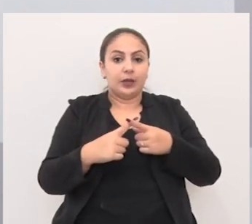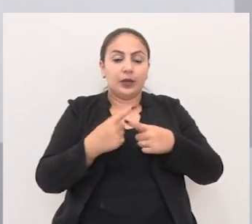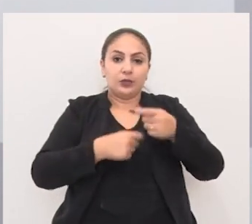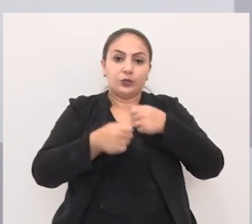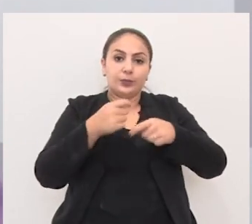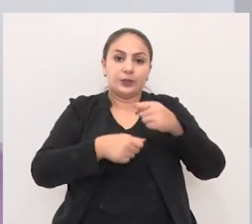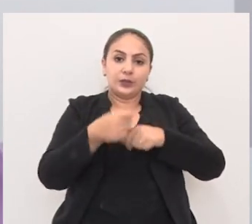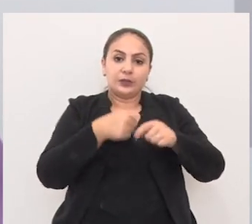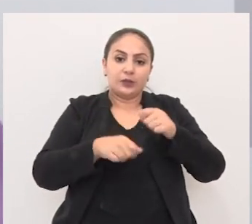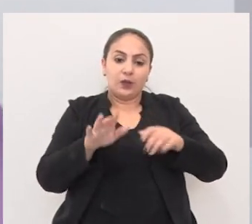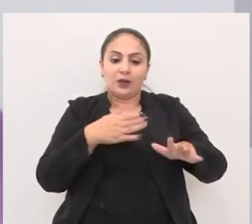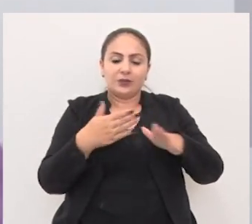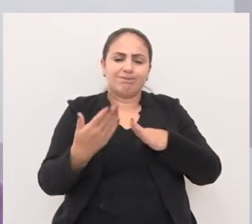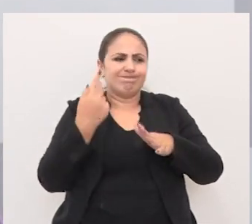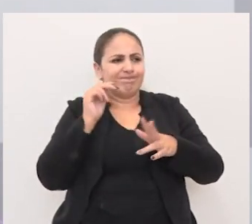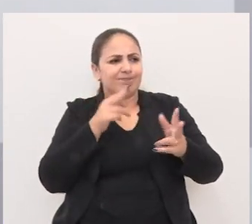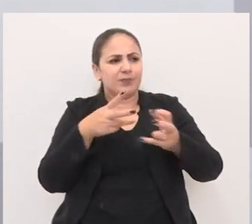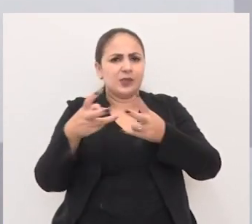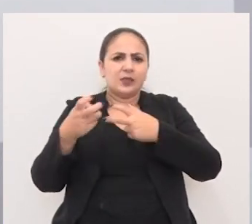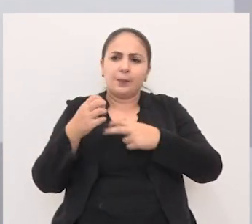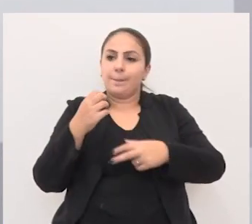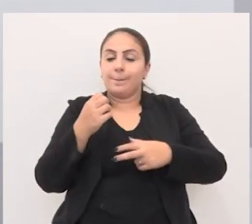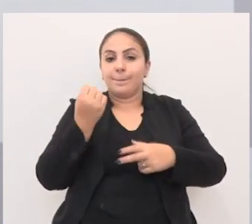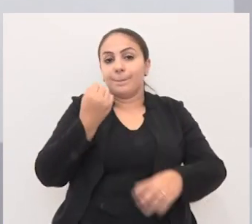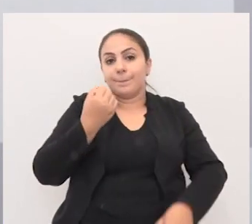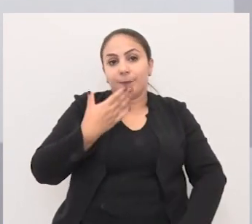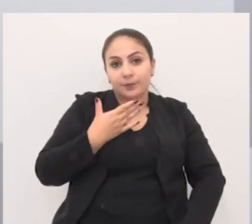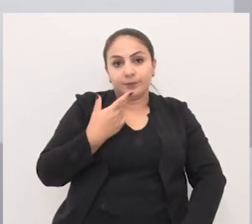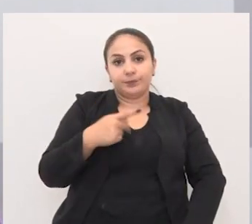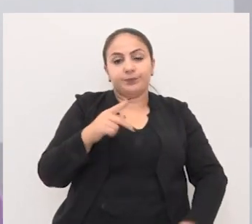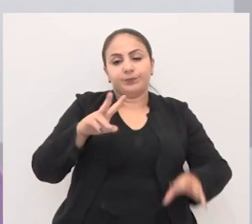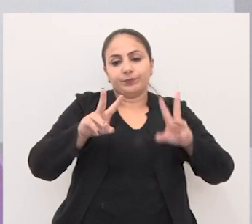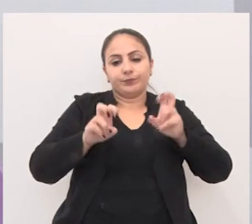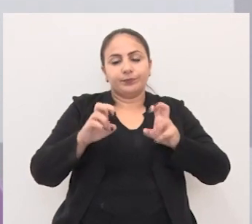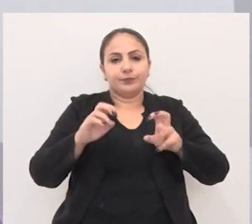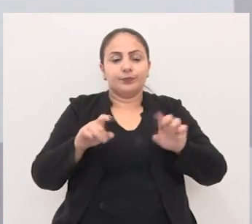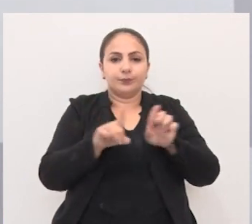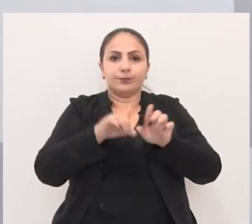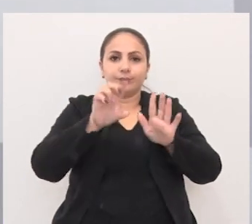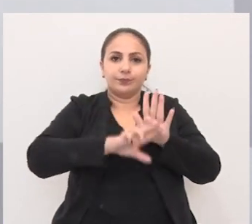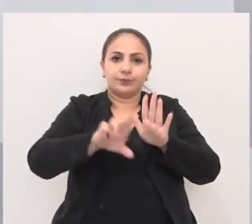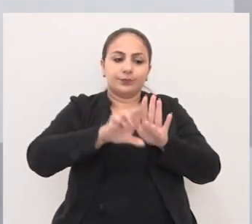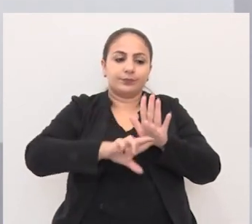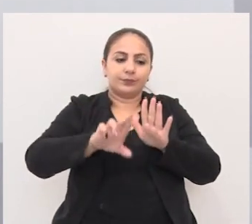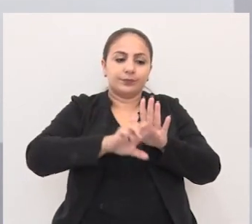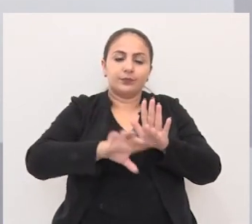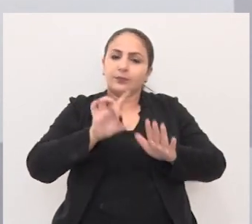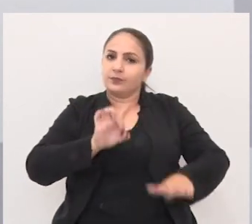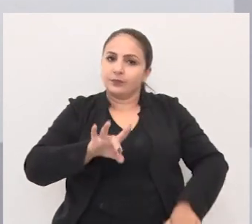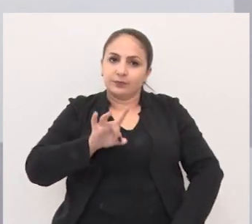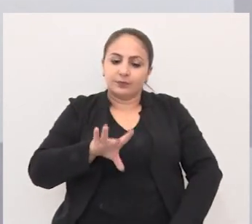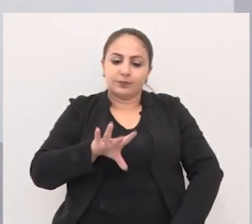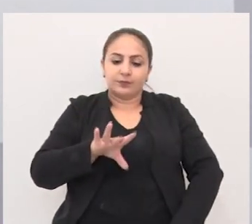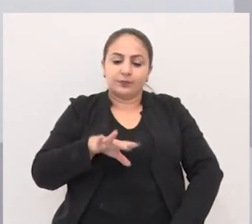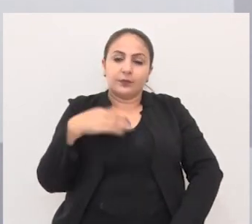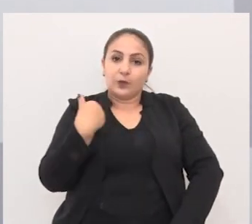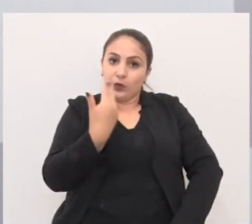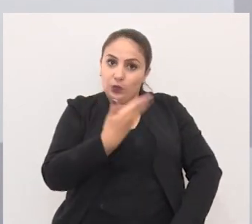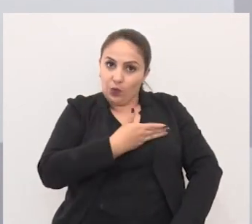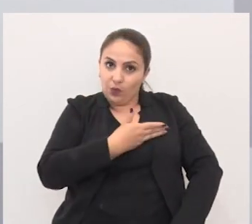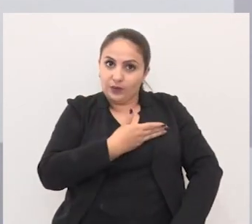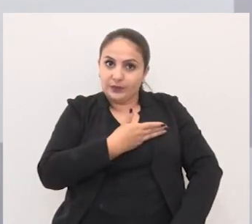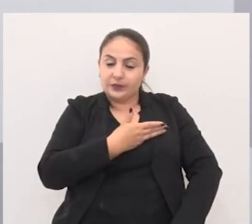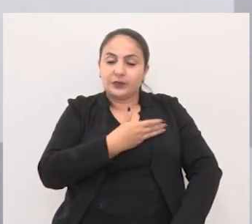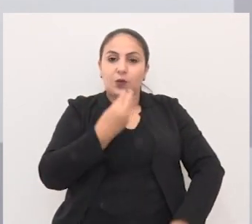a administração de repente não vê com bons olhos essa questão. E eles estão nos representando, não somente nós